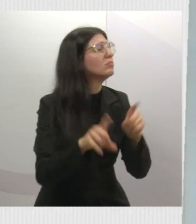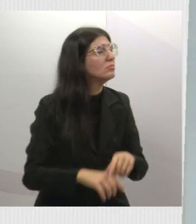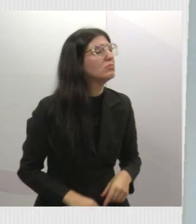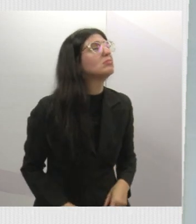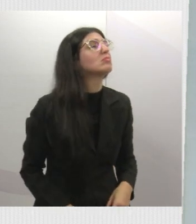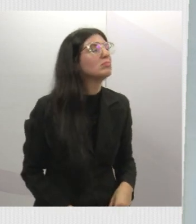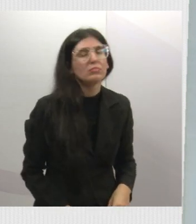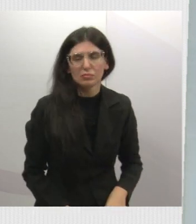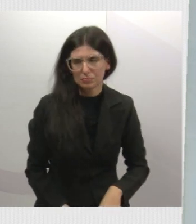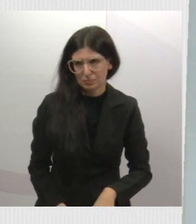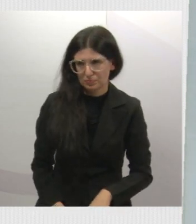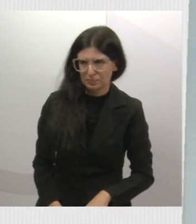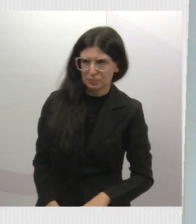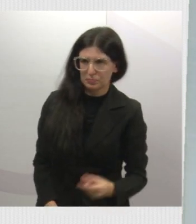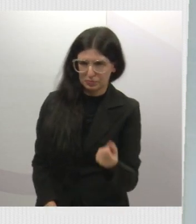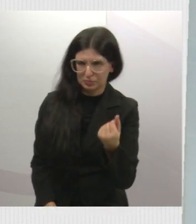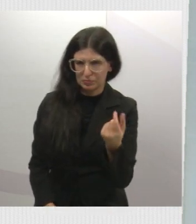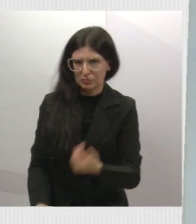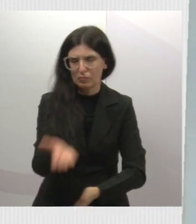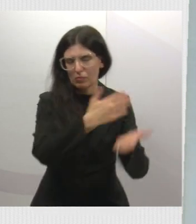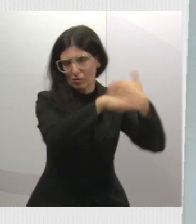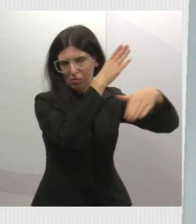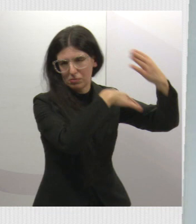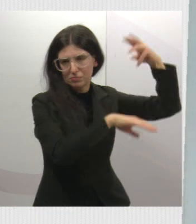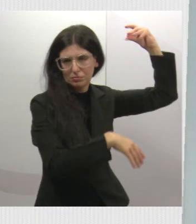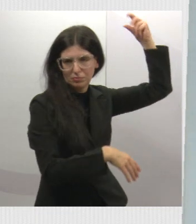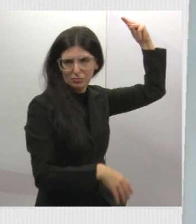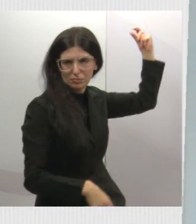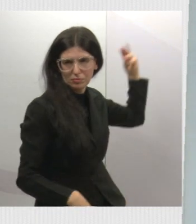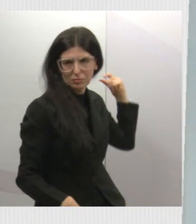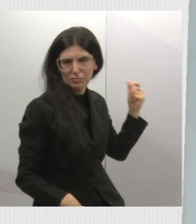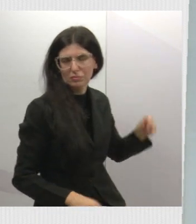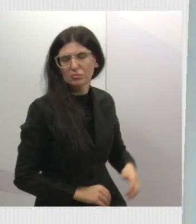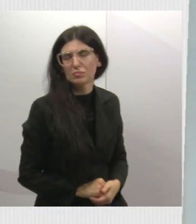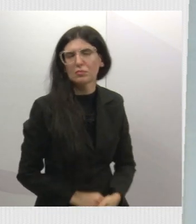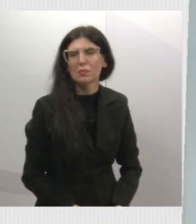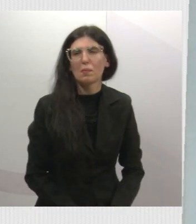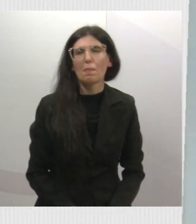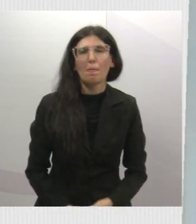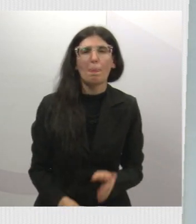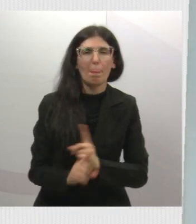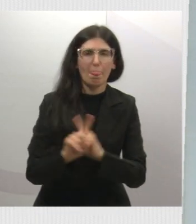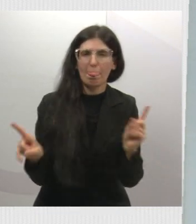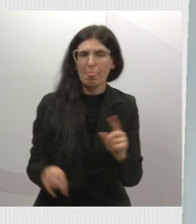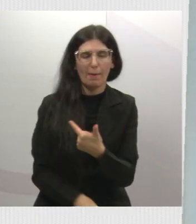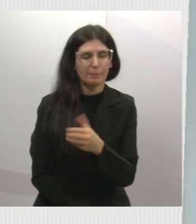mais antigos, não são referentes, boa parte dele, de 2019.